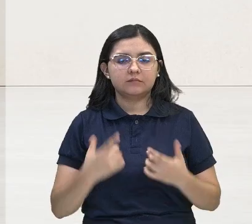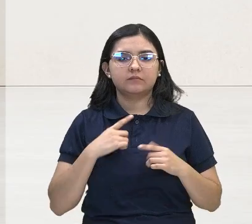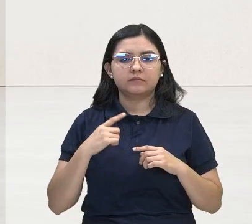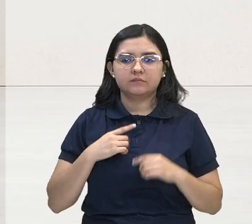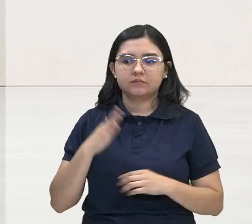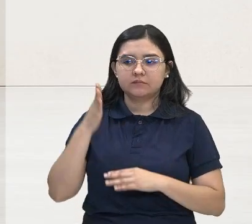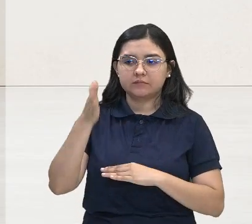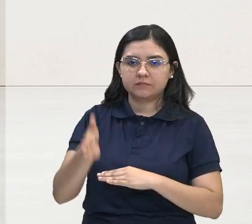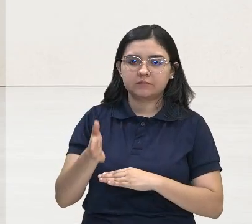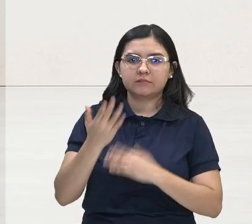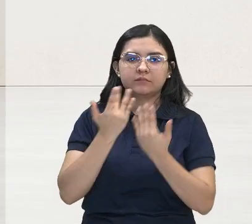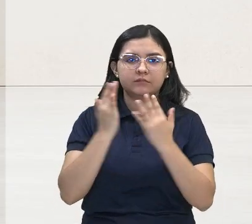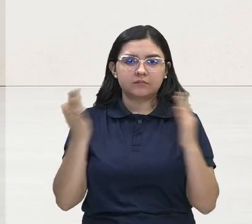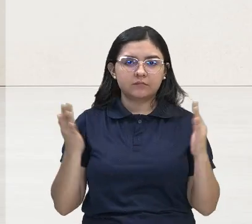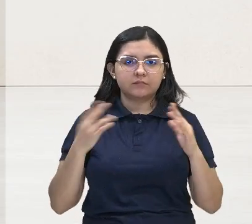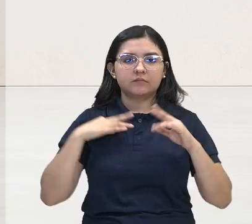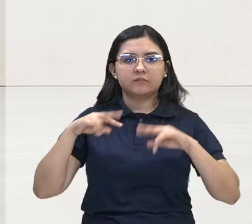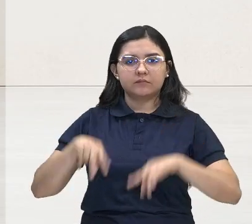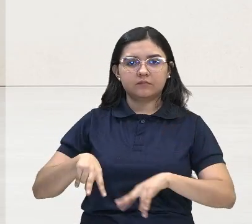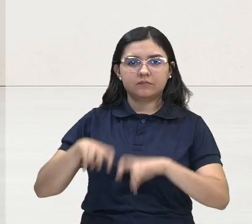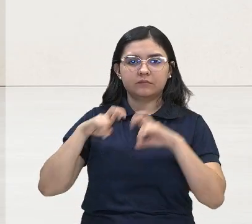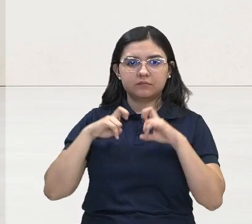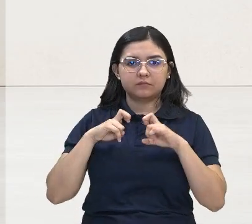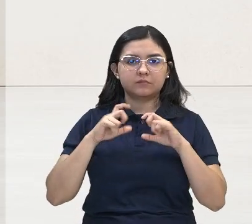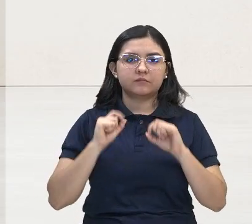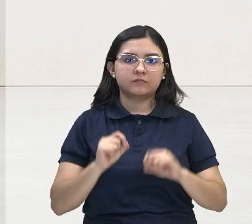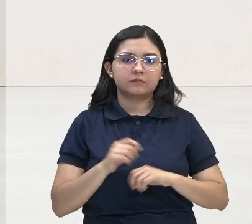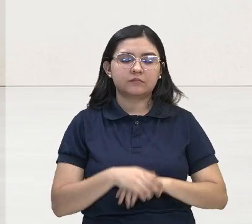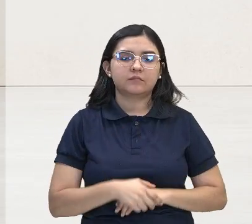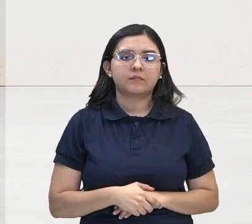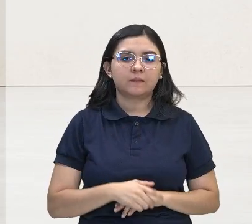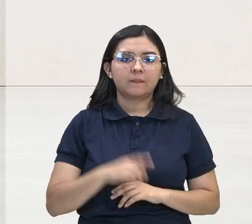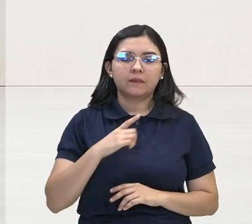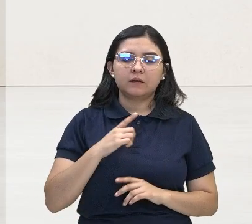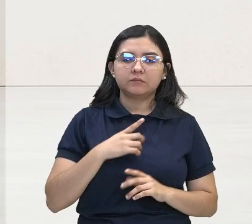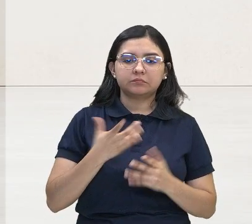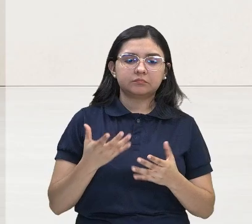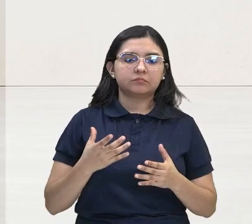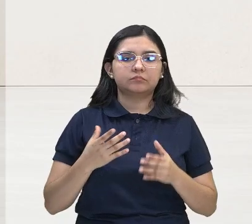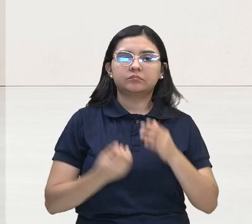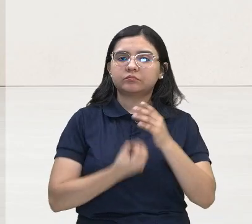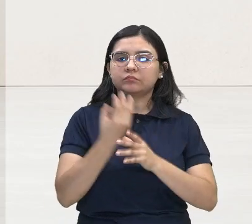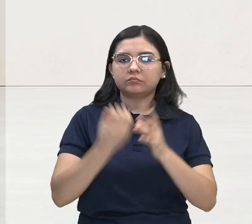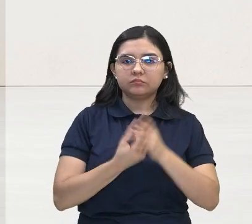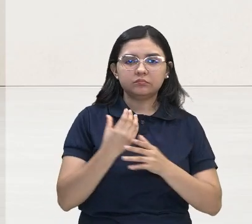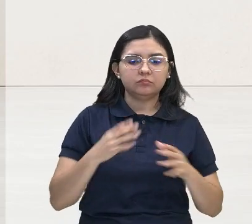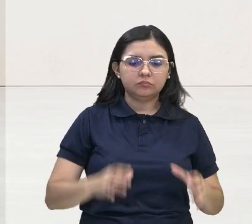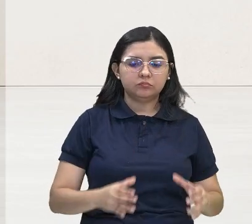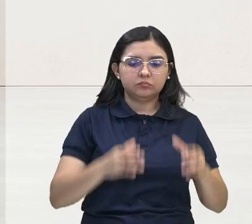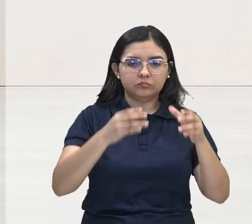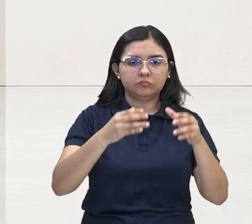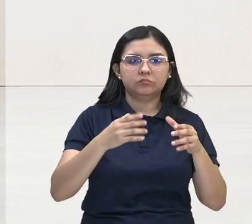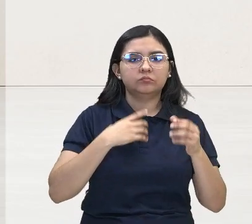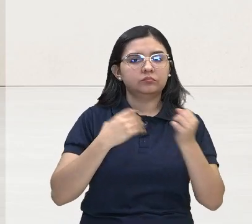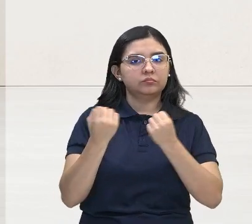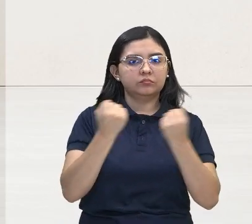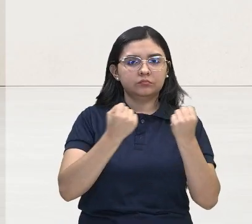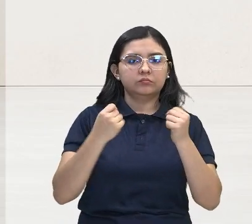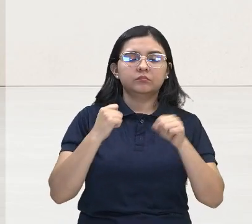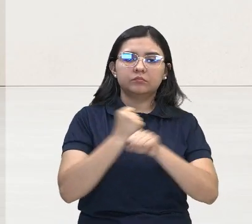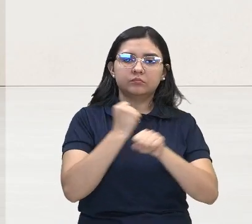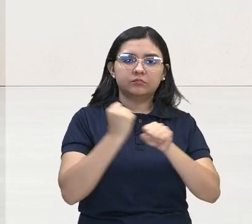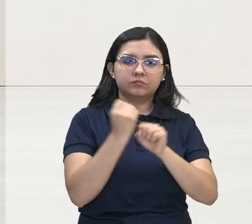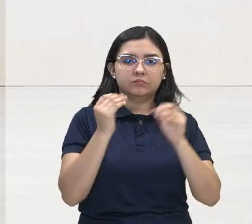lá, tira da natureza, é a matéria-prima para fazer um cesto, para fazer um automóvel, para construir uma